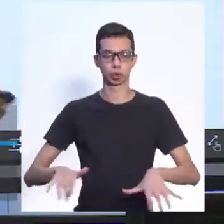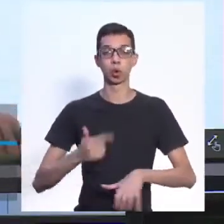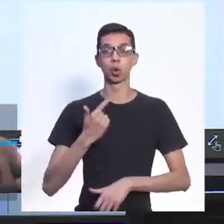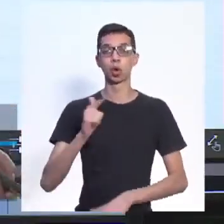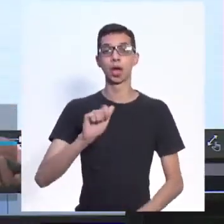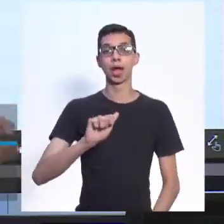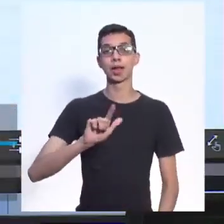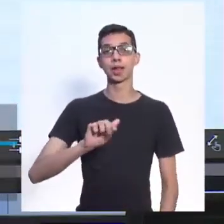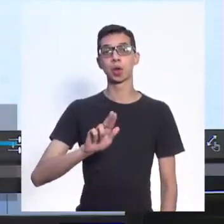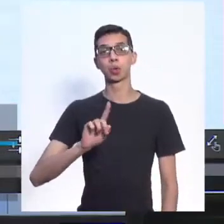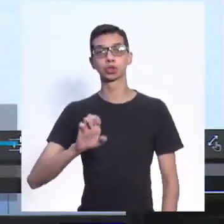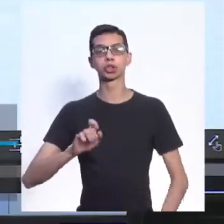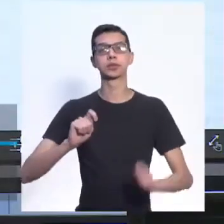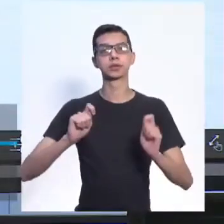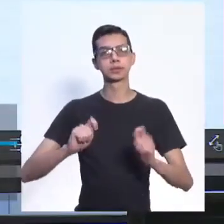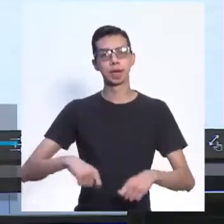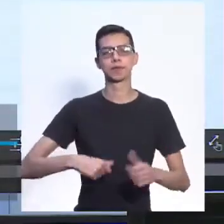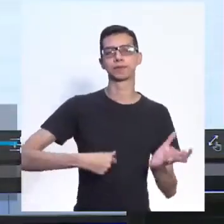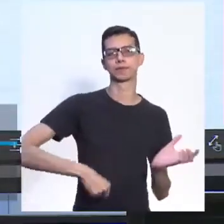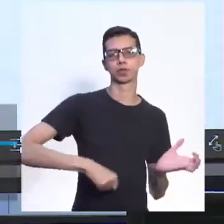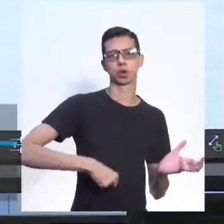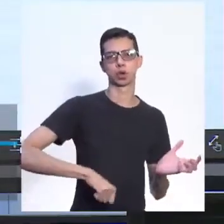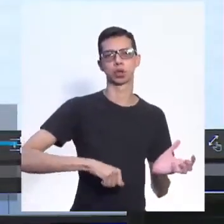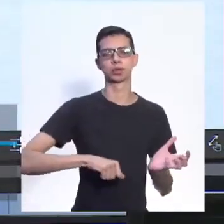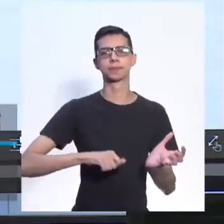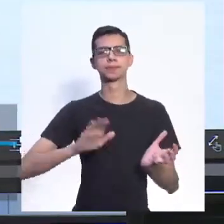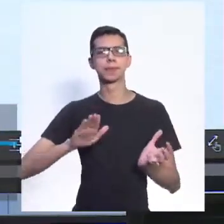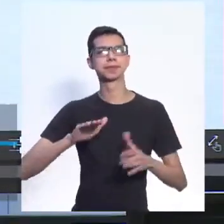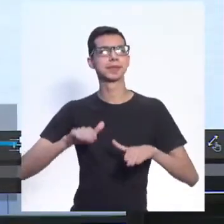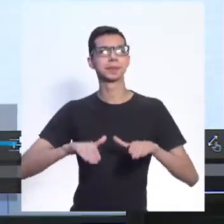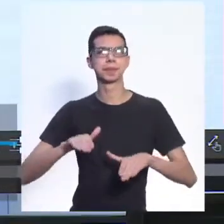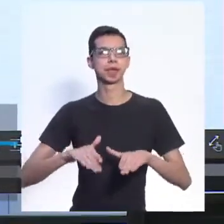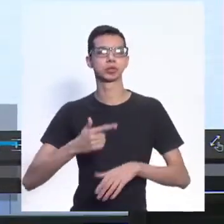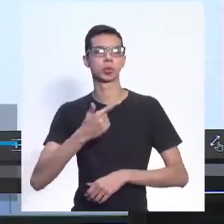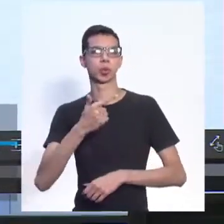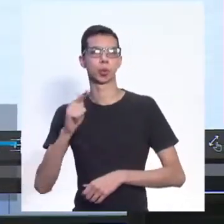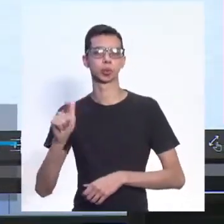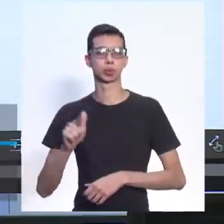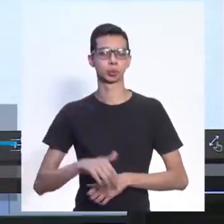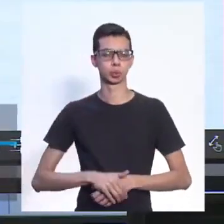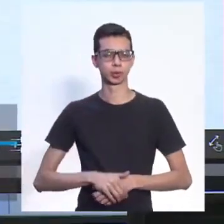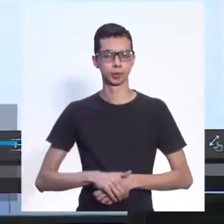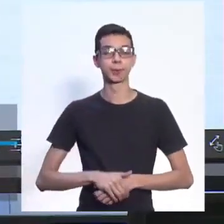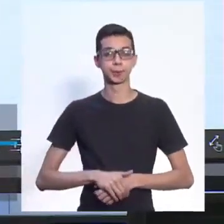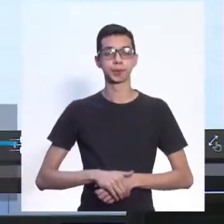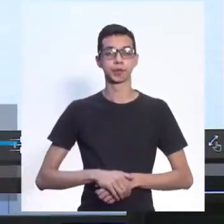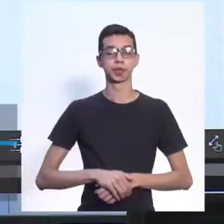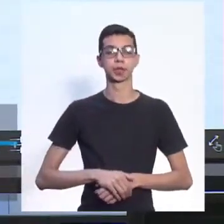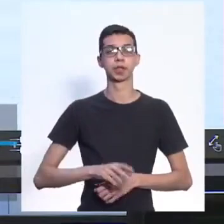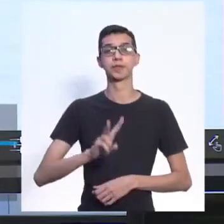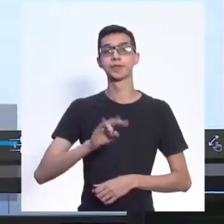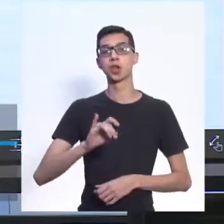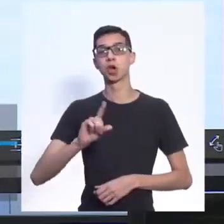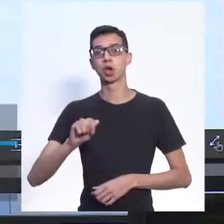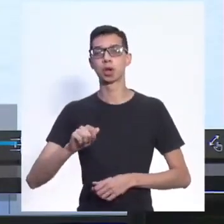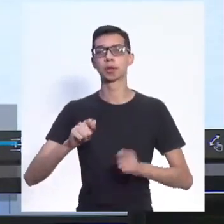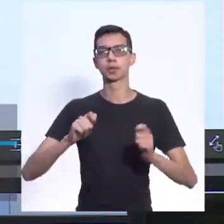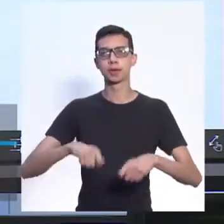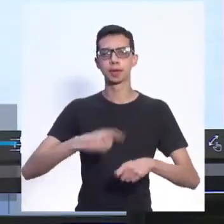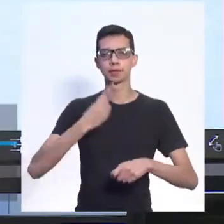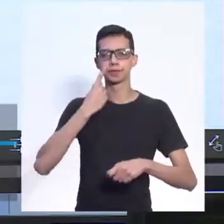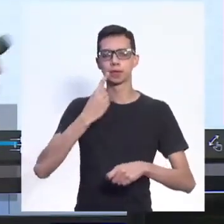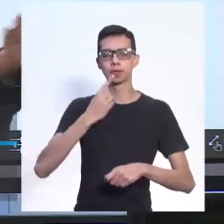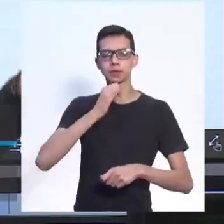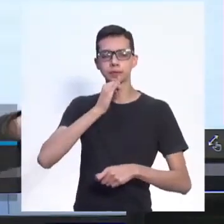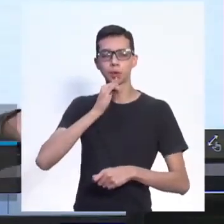E a viola da gamba aí, né? Eu vou ter que pegar um banjo, né? Ou um bandolim, que são instrumentos aí que têm a sonoridade mais próxima possível com